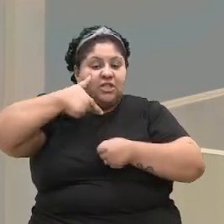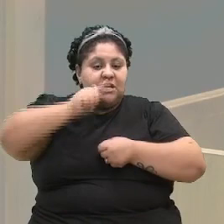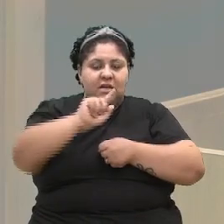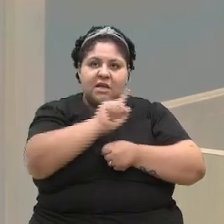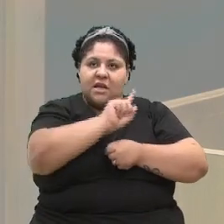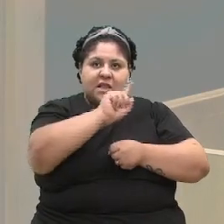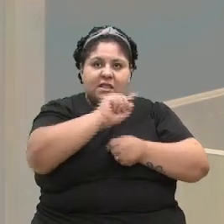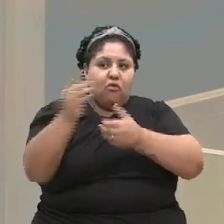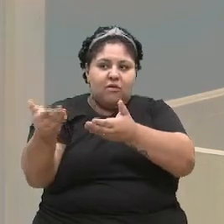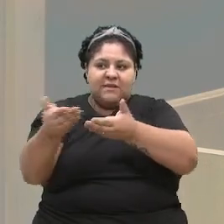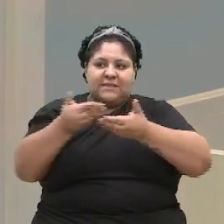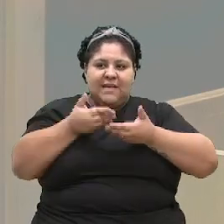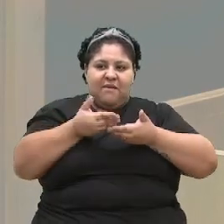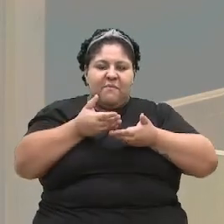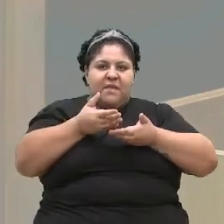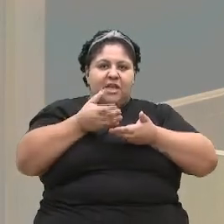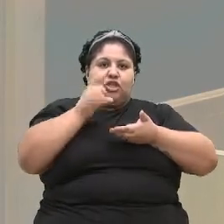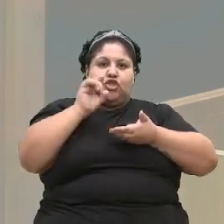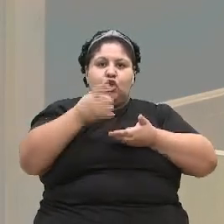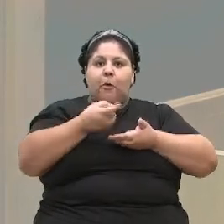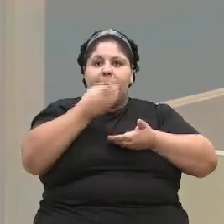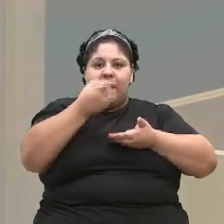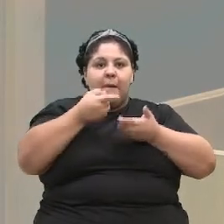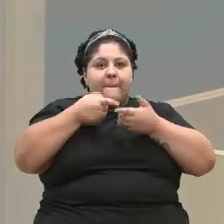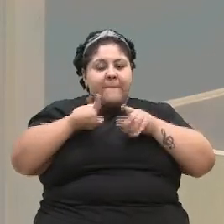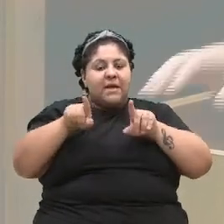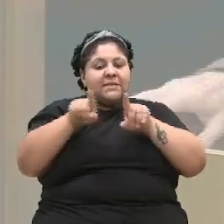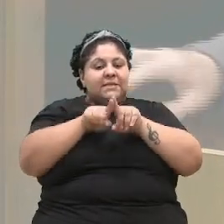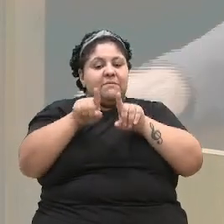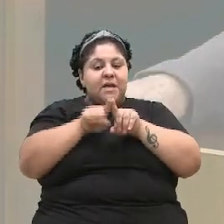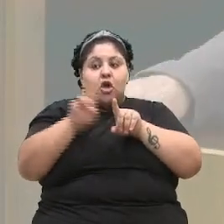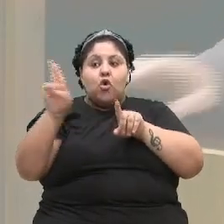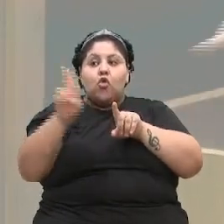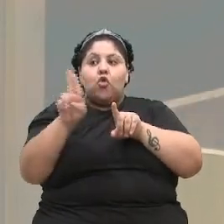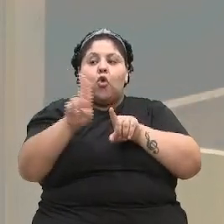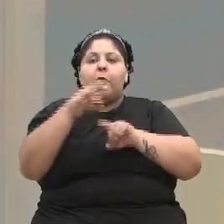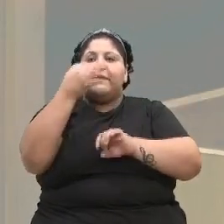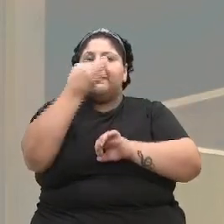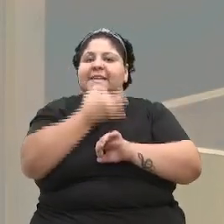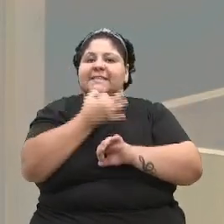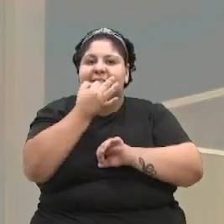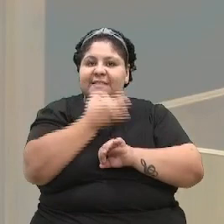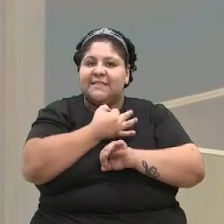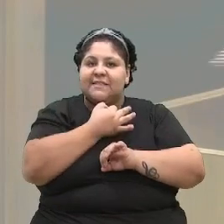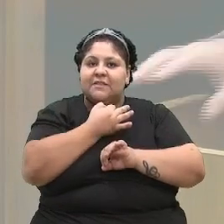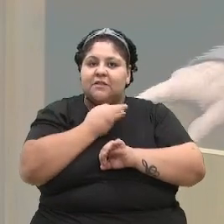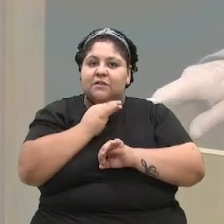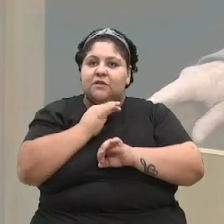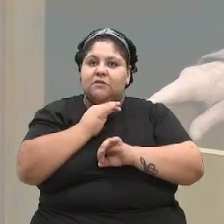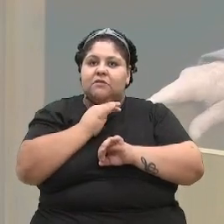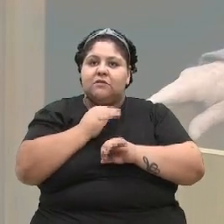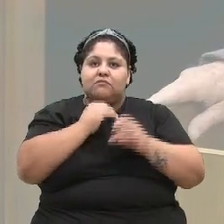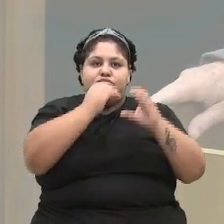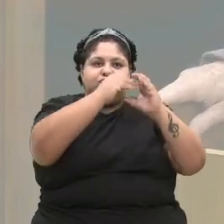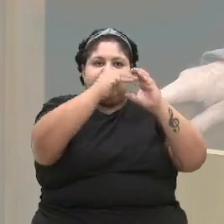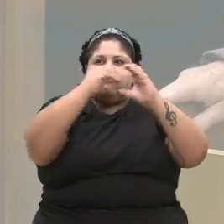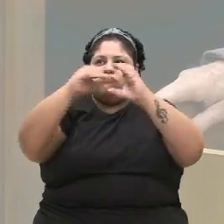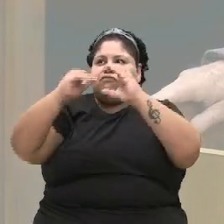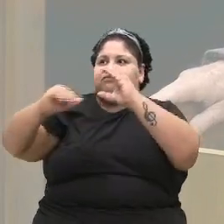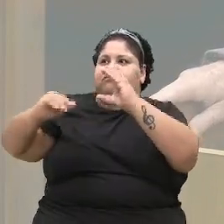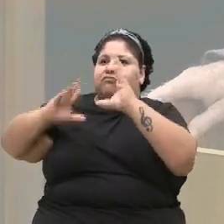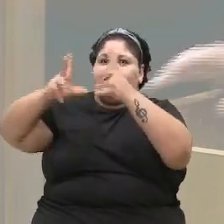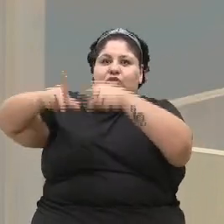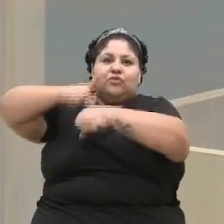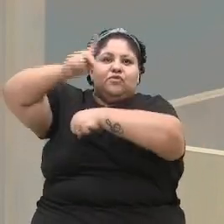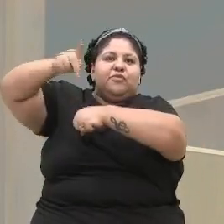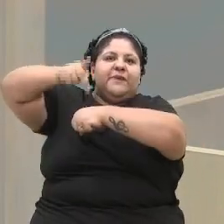bem os seus turistas, como o nome de Caxias do Sul é elevado aos 4 cantos do país.